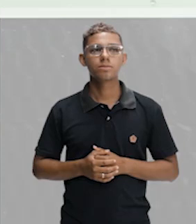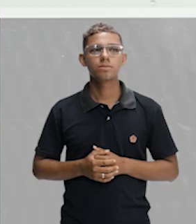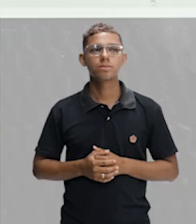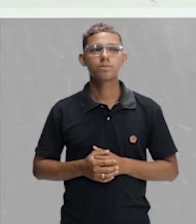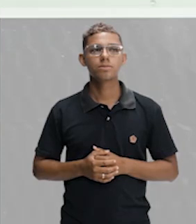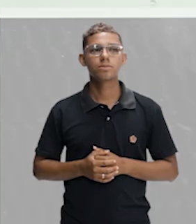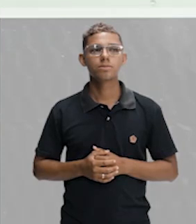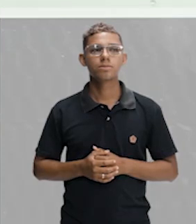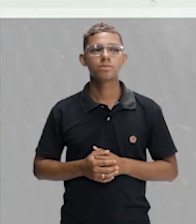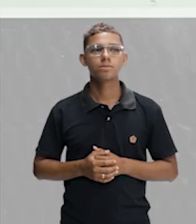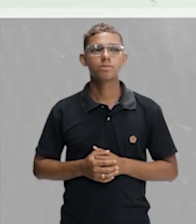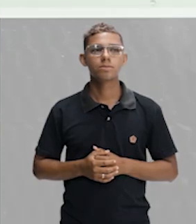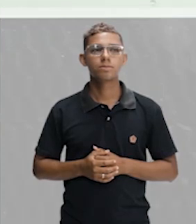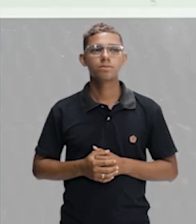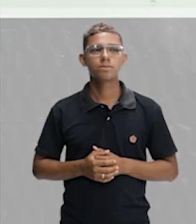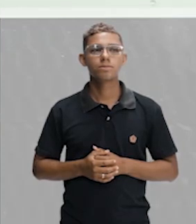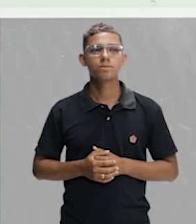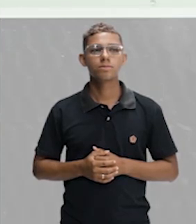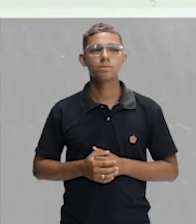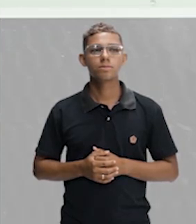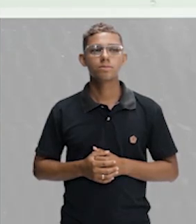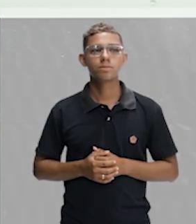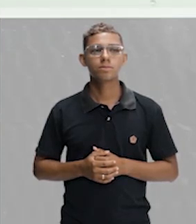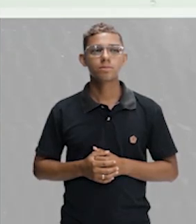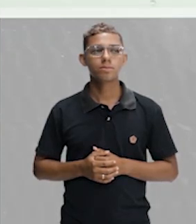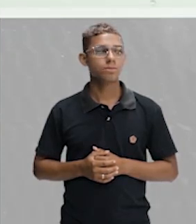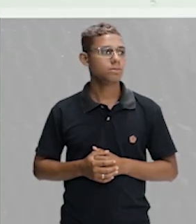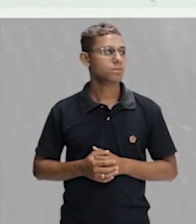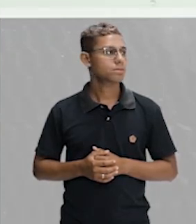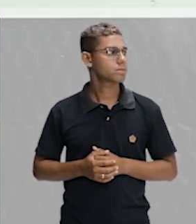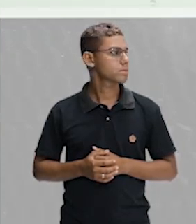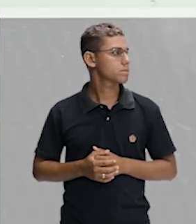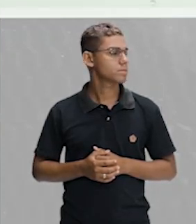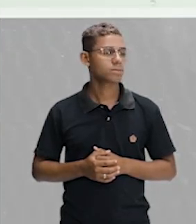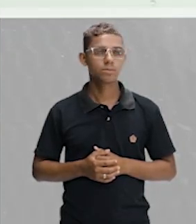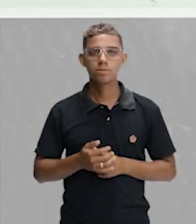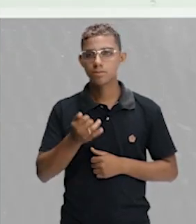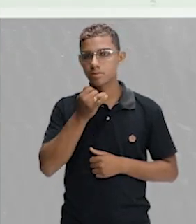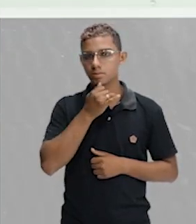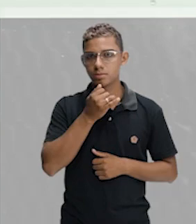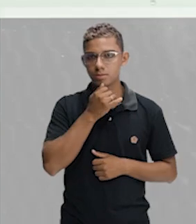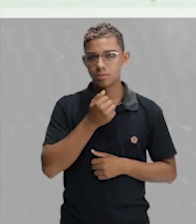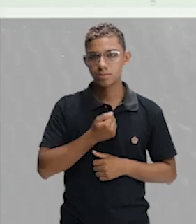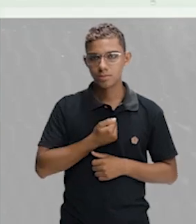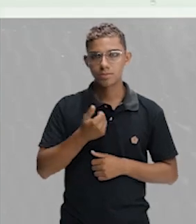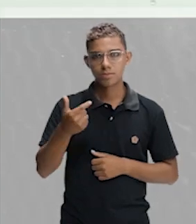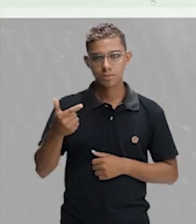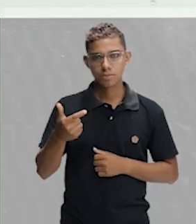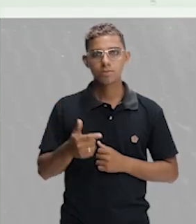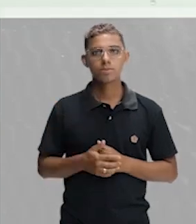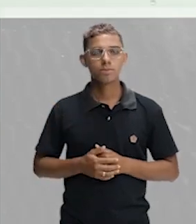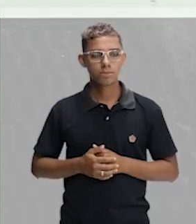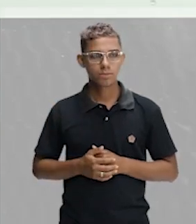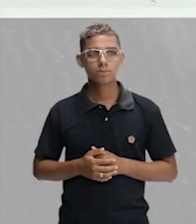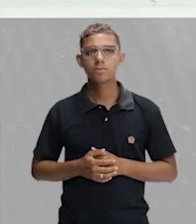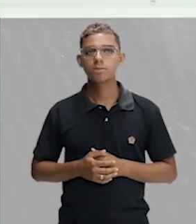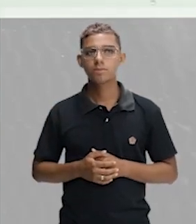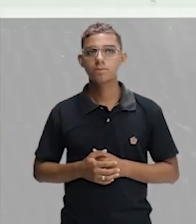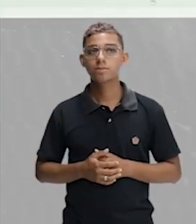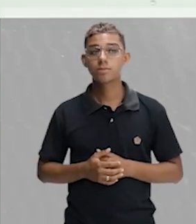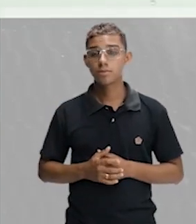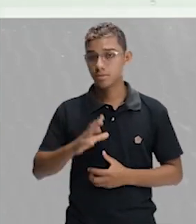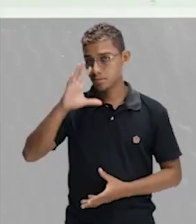poder fazer o exemplo 2 tá o exemplo 2 aí para reforçar o nosso conhecimento